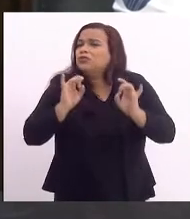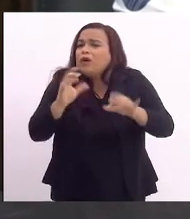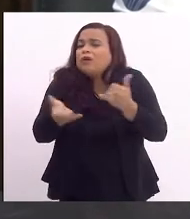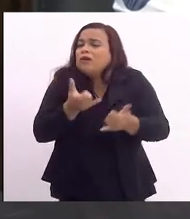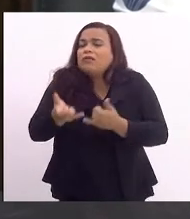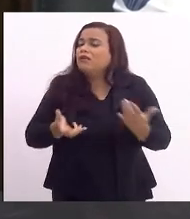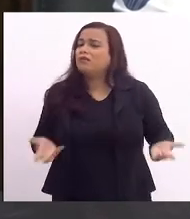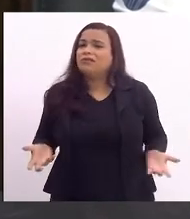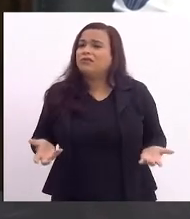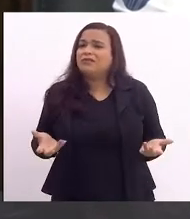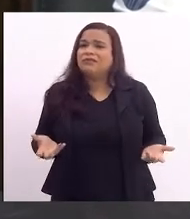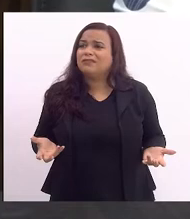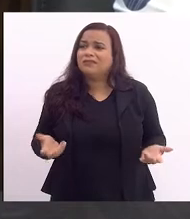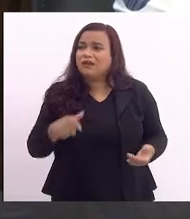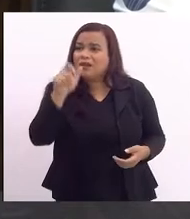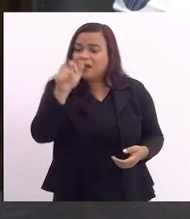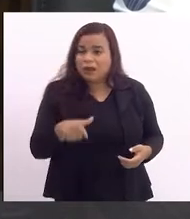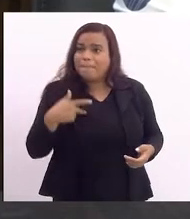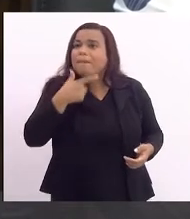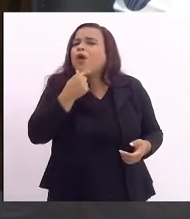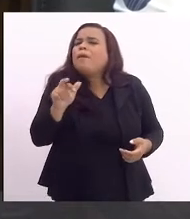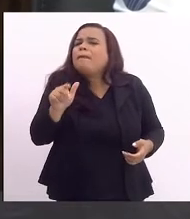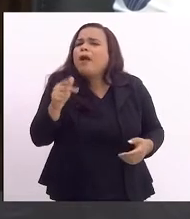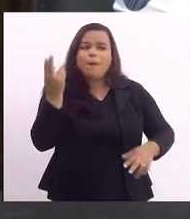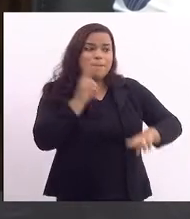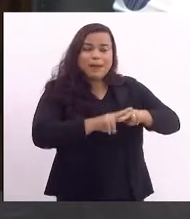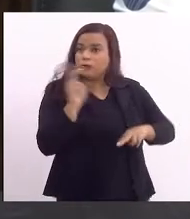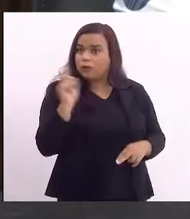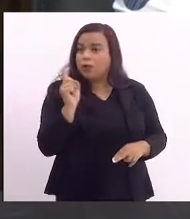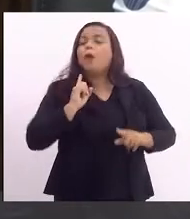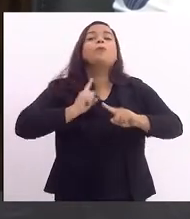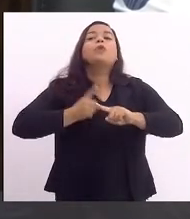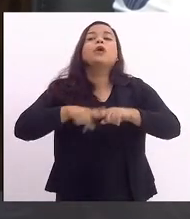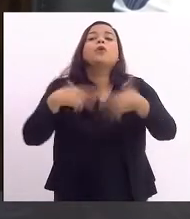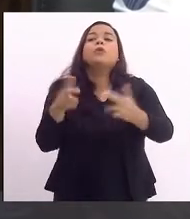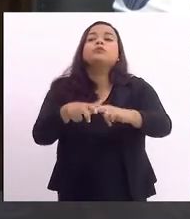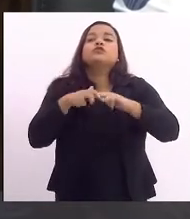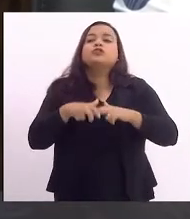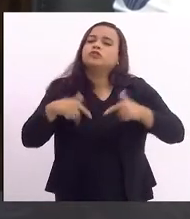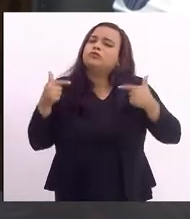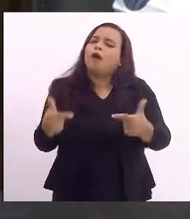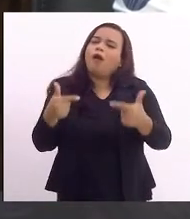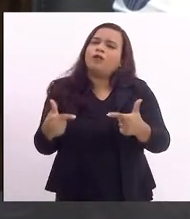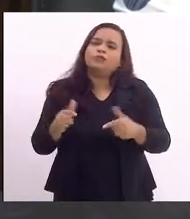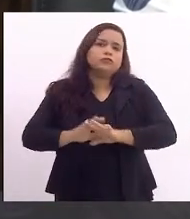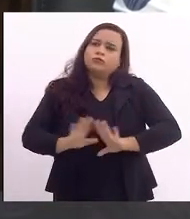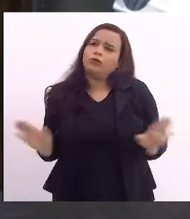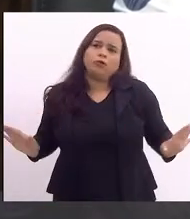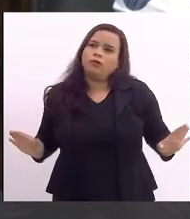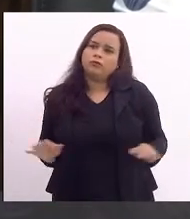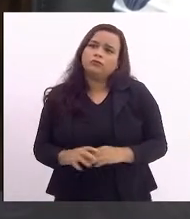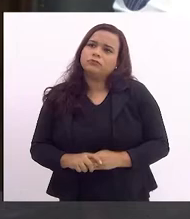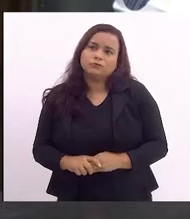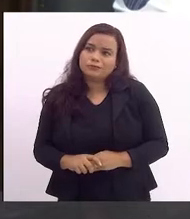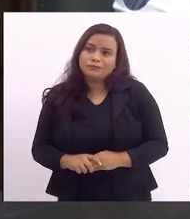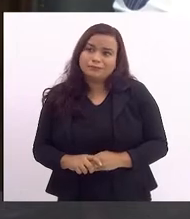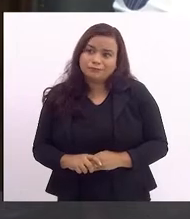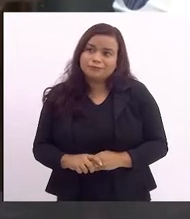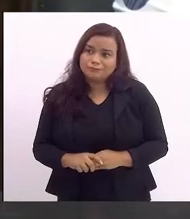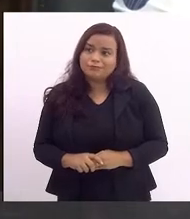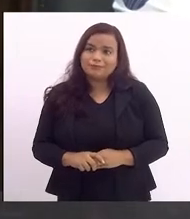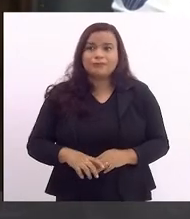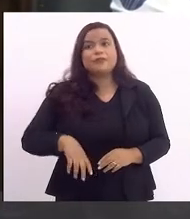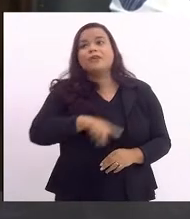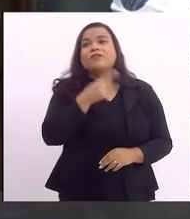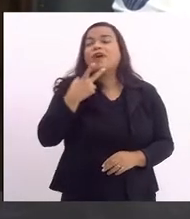foi preso, ele só não foi preso porque ele teve sorte, porque é o que dizem. Disseram para ele, só